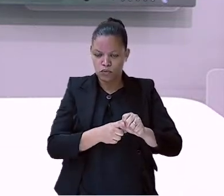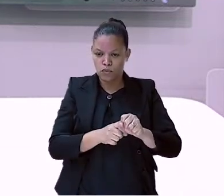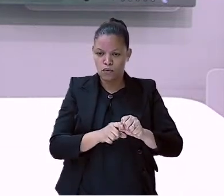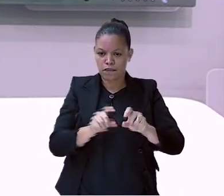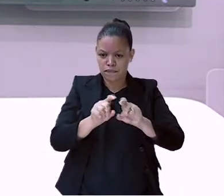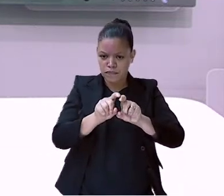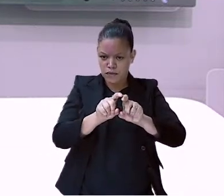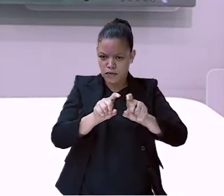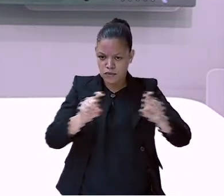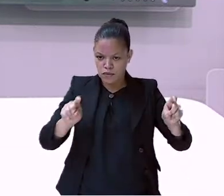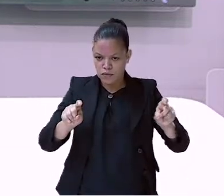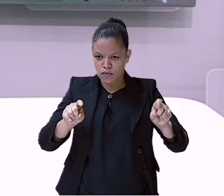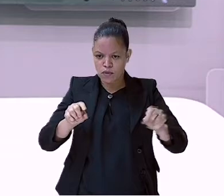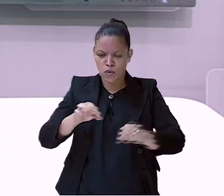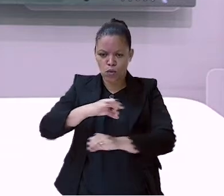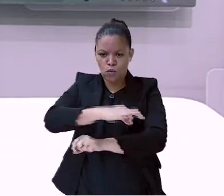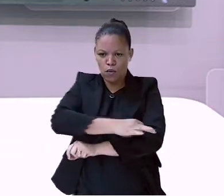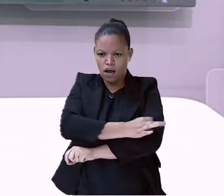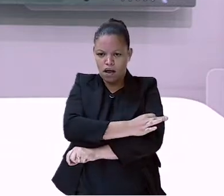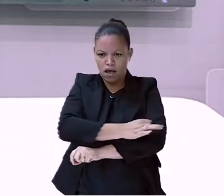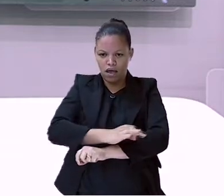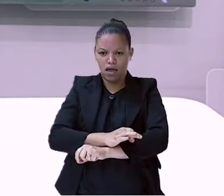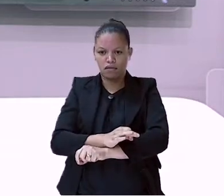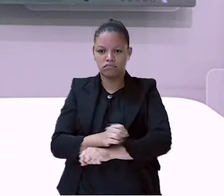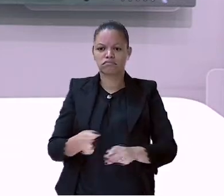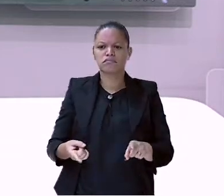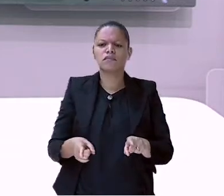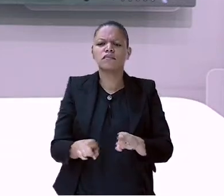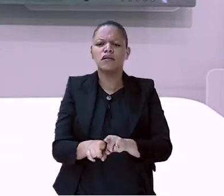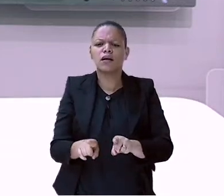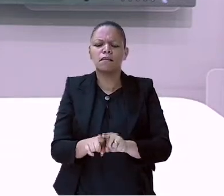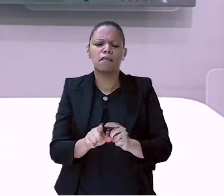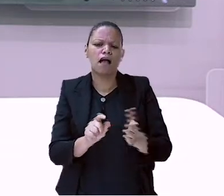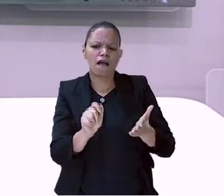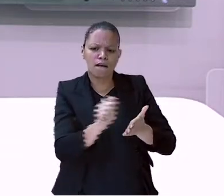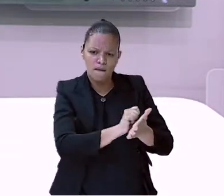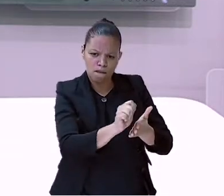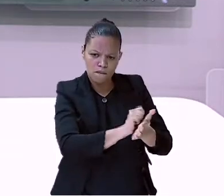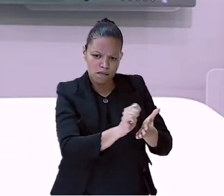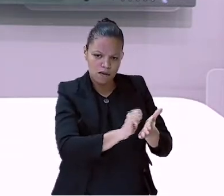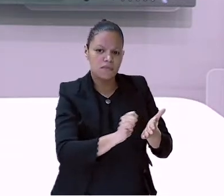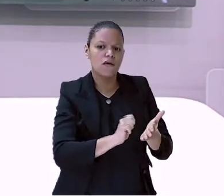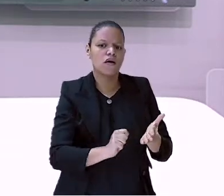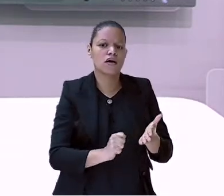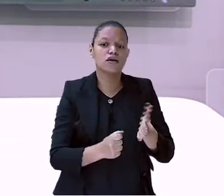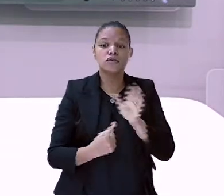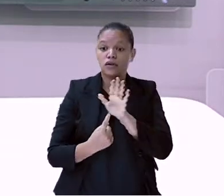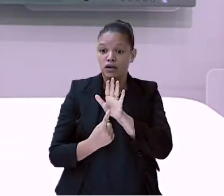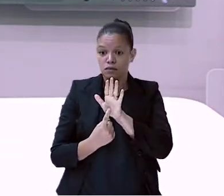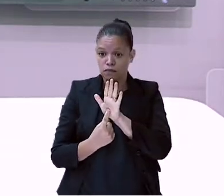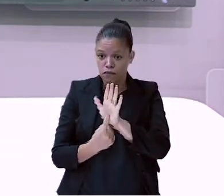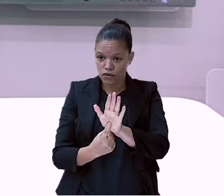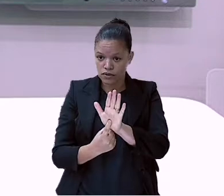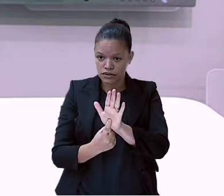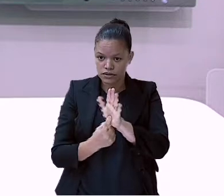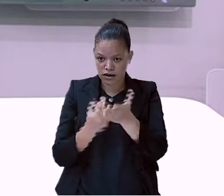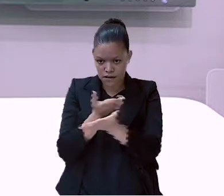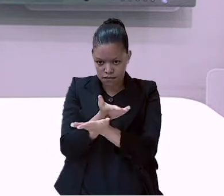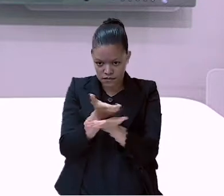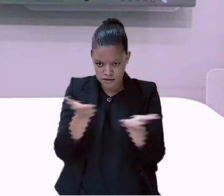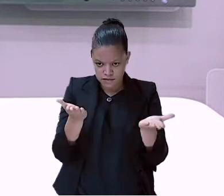Então, mesmo que você não consiga visualizar, mas eu vou estar medindo aqui e falando para você a medida correta que